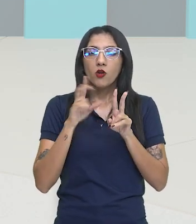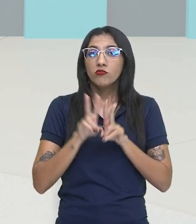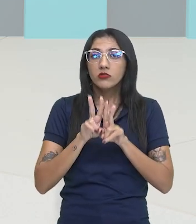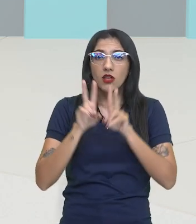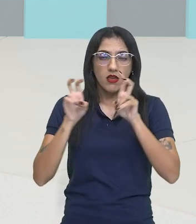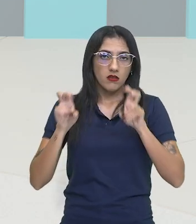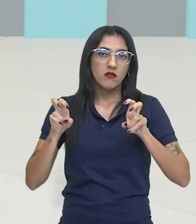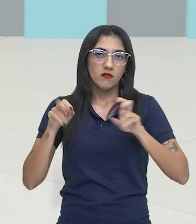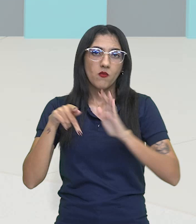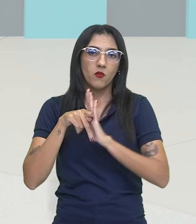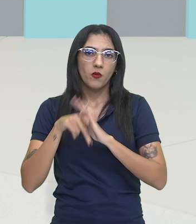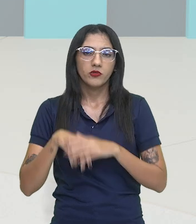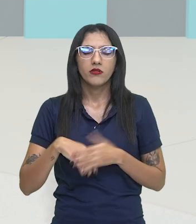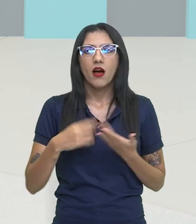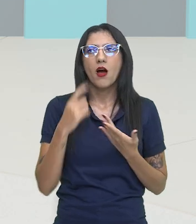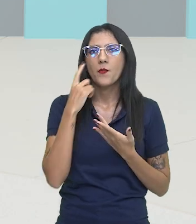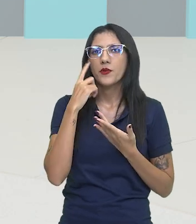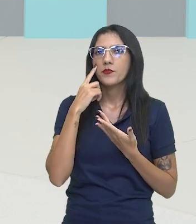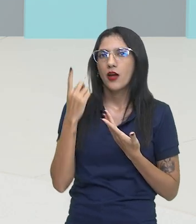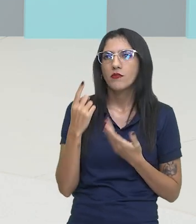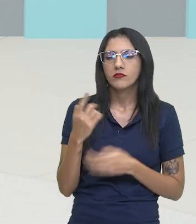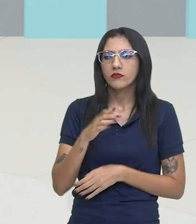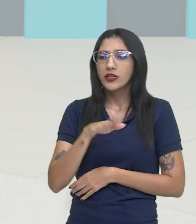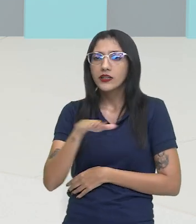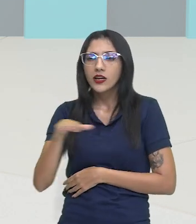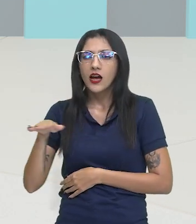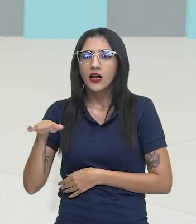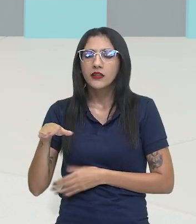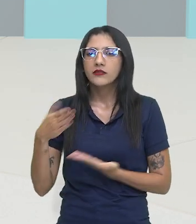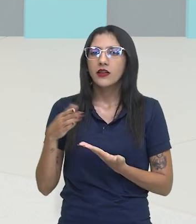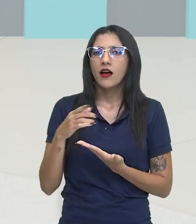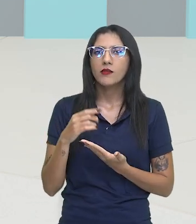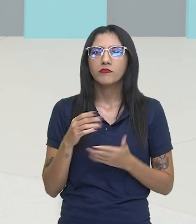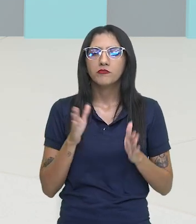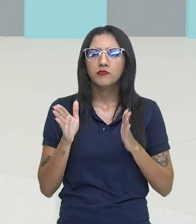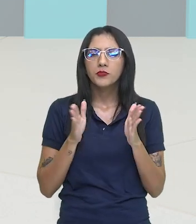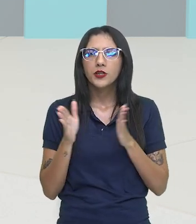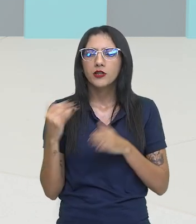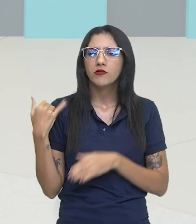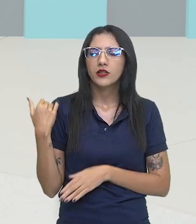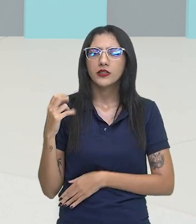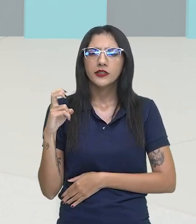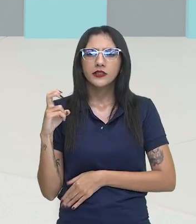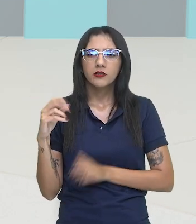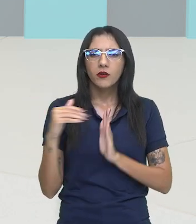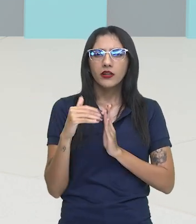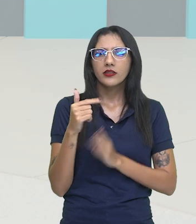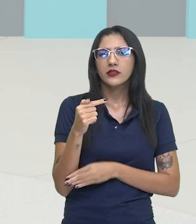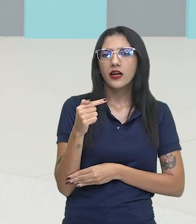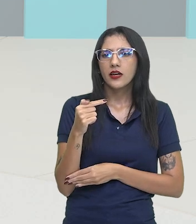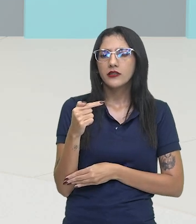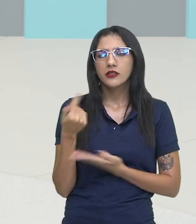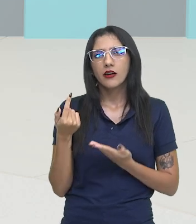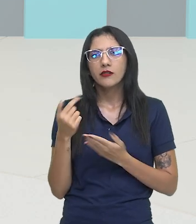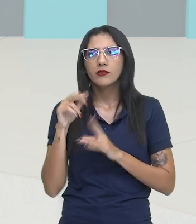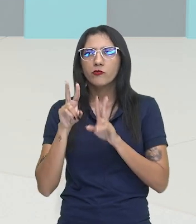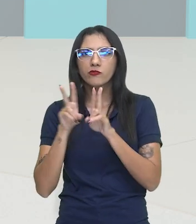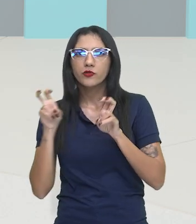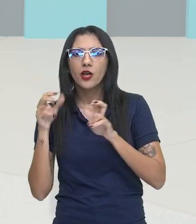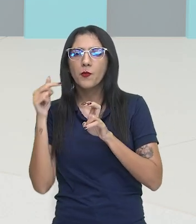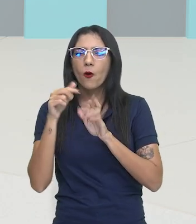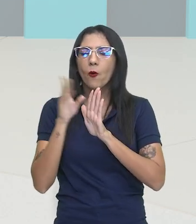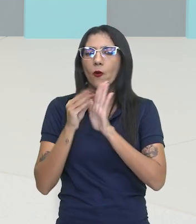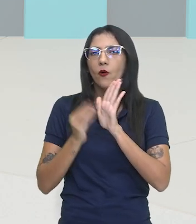tema específico. Ah, vou trabalhar com crianças, sei lá, de 5 a 7 anos e o meu conteúdo, o meu tema